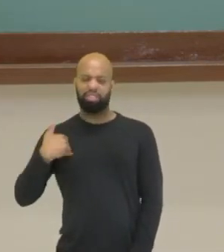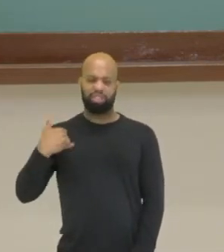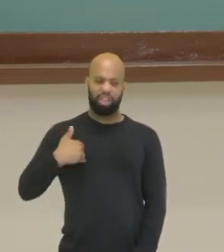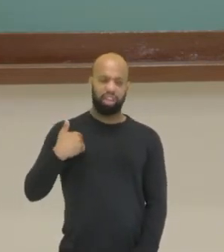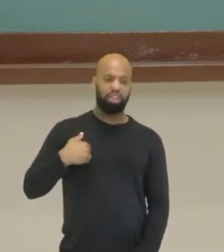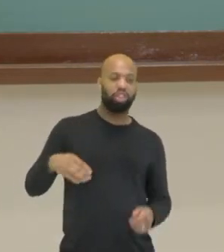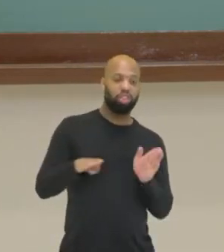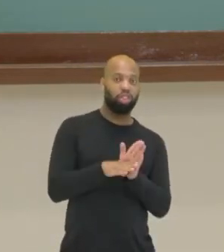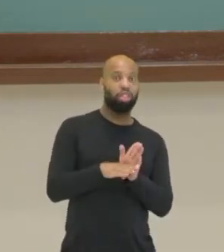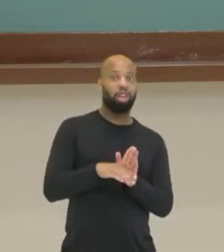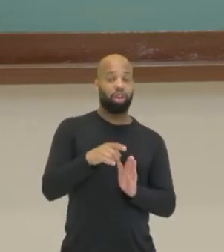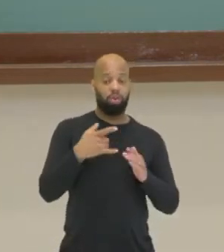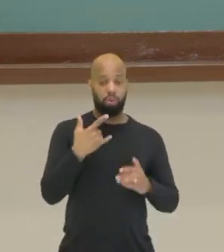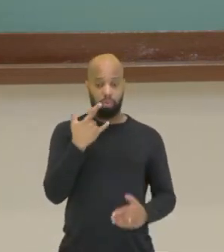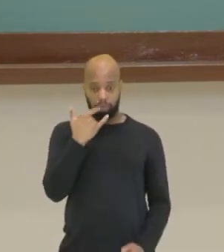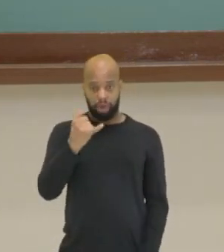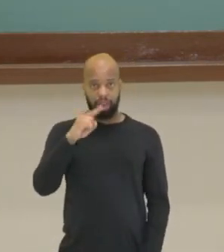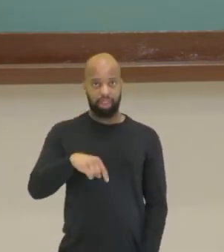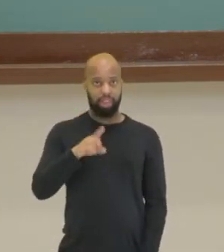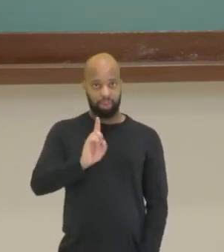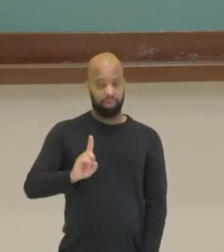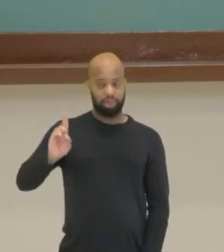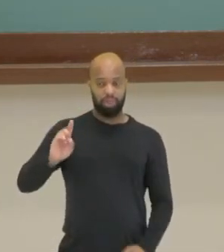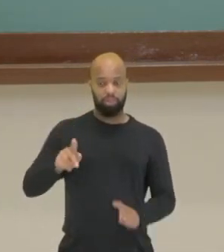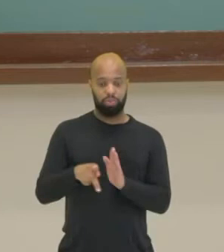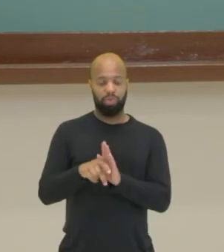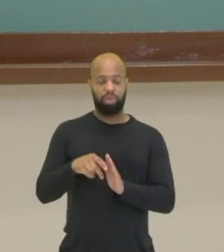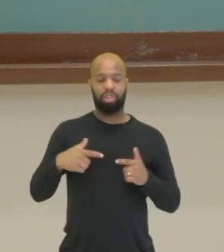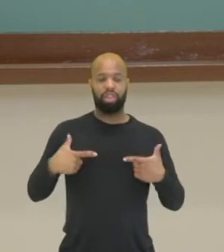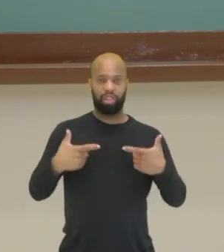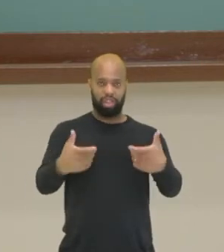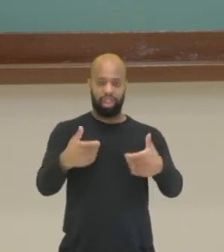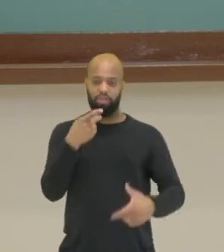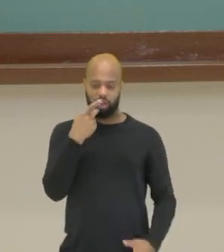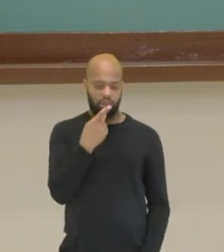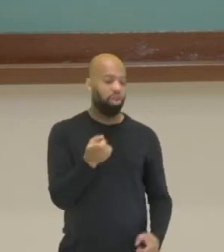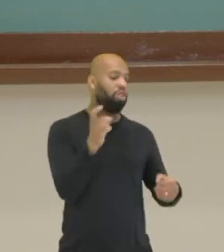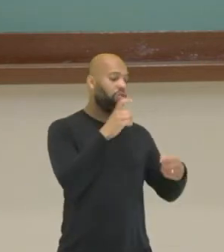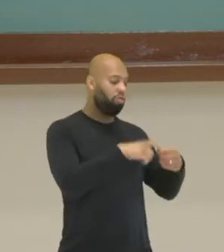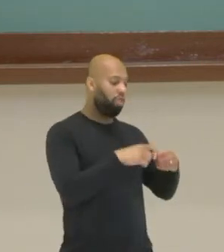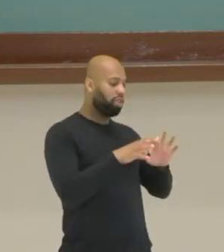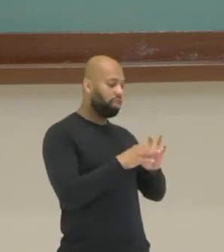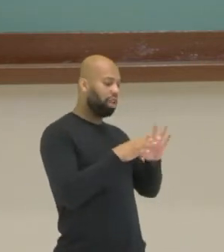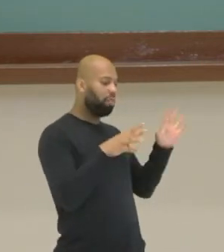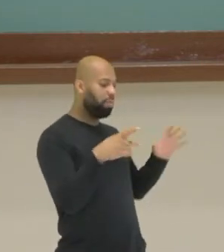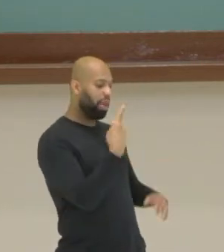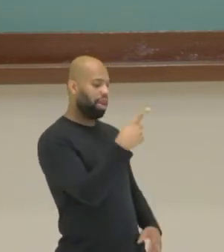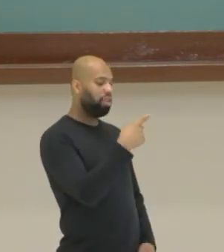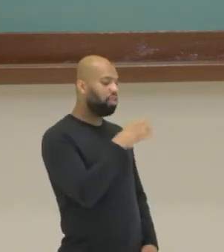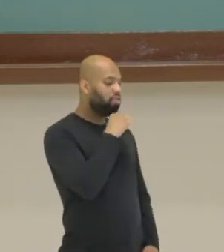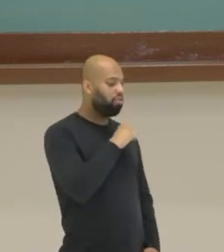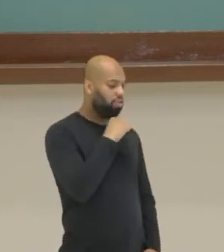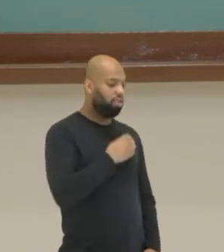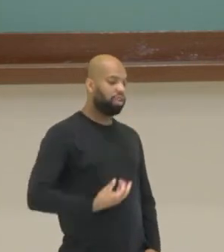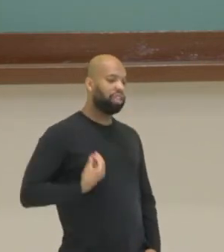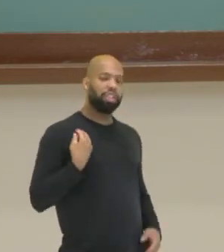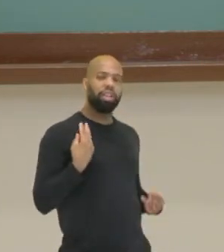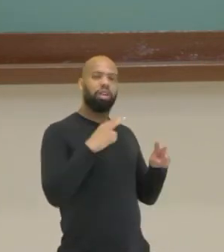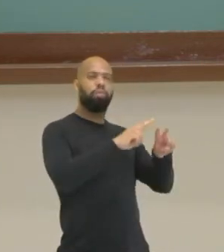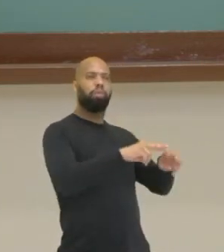Pessoal, olha, galerinha, vocês têm uma missão. Voltam lá, libertem o vô de vocês que está preso no calabouço, derrotem